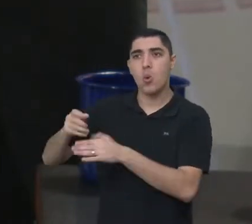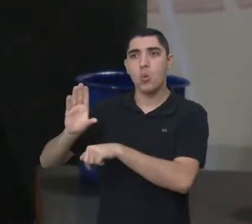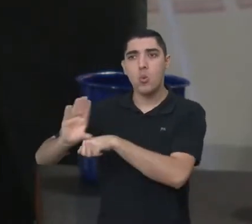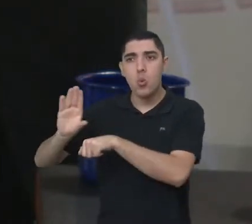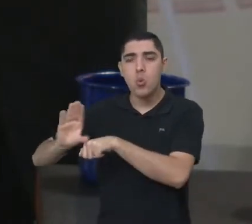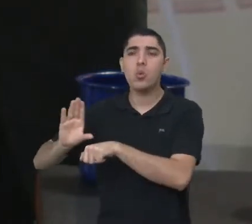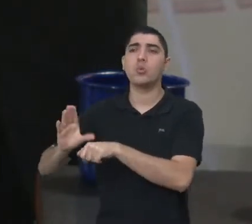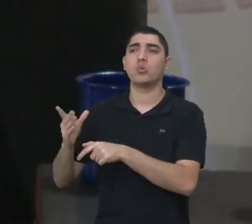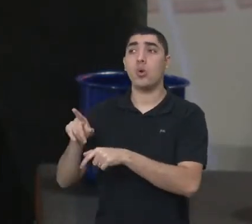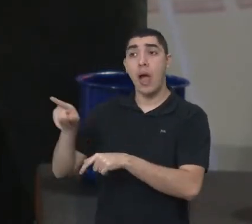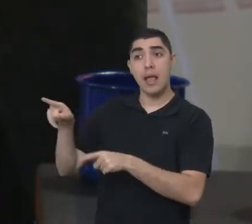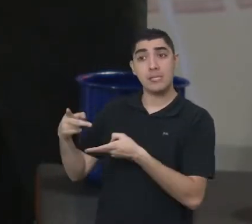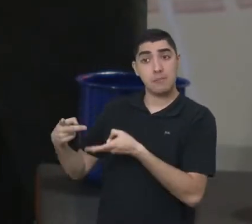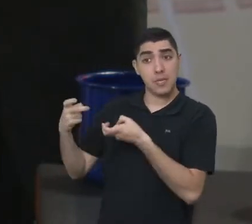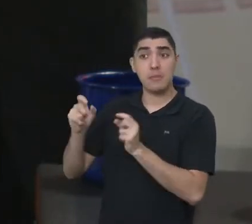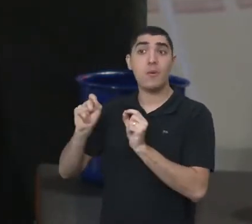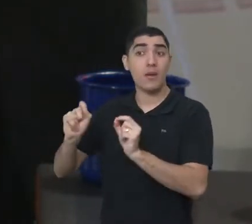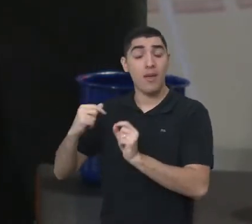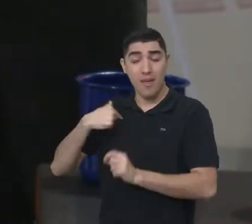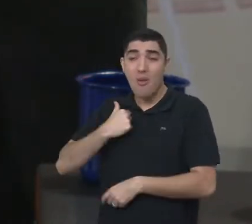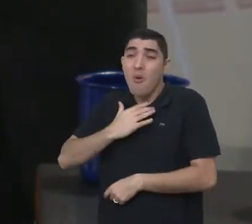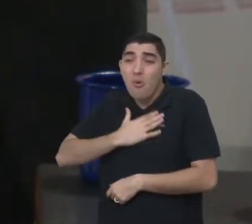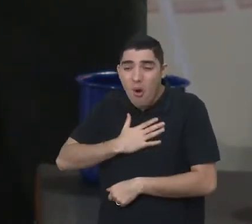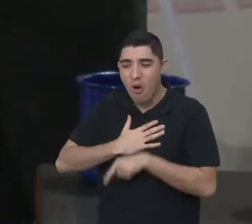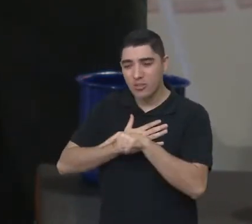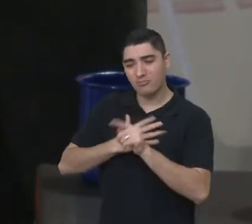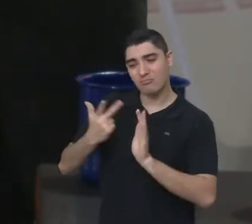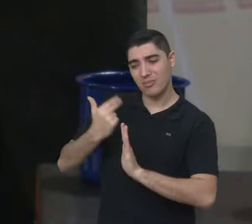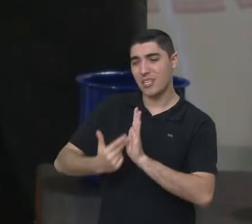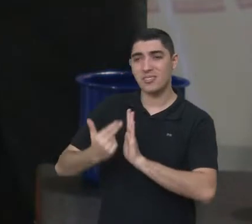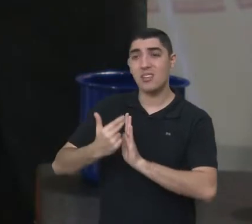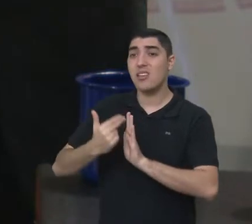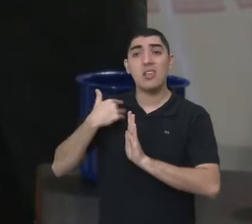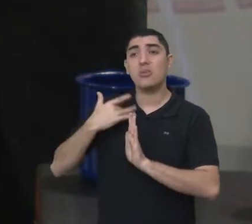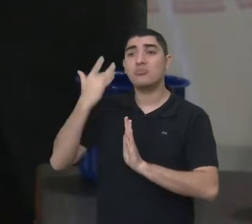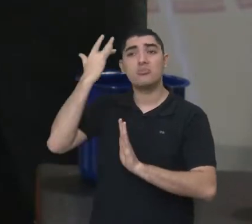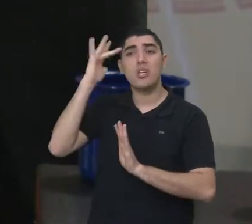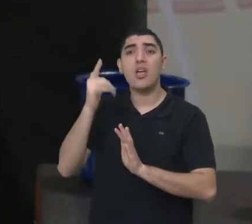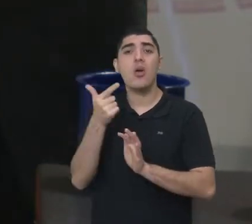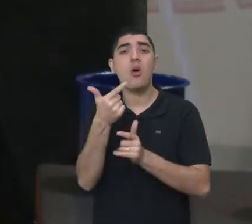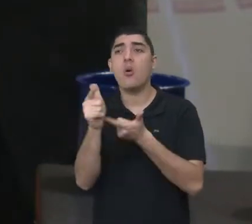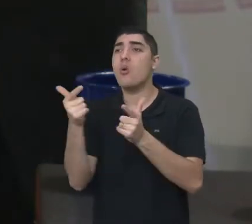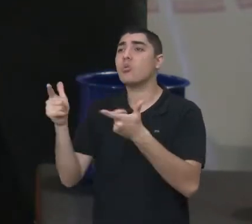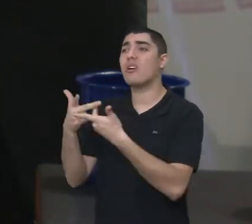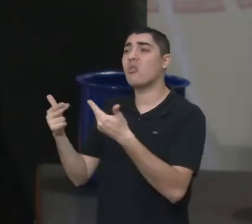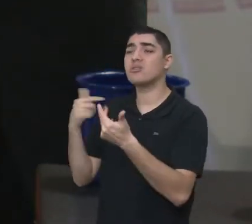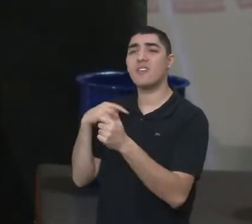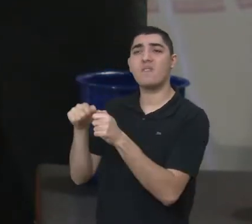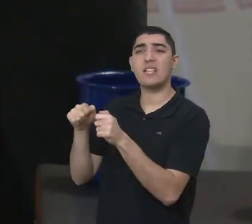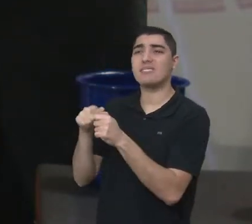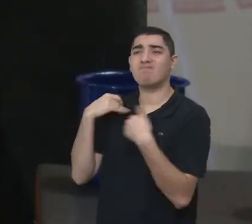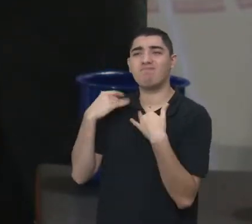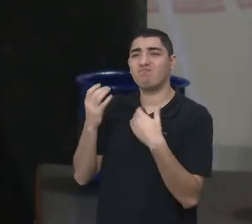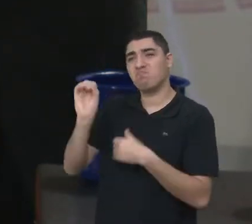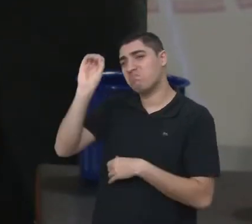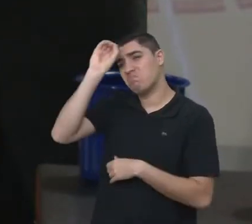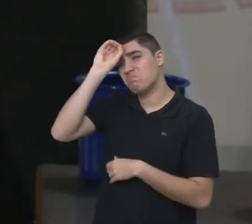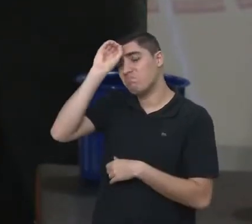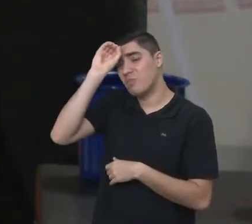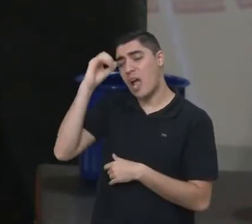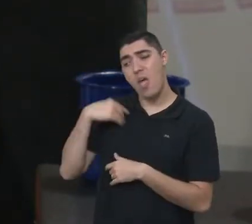pagando cursos, né? Então eles viram que era isso que eu gostava de fazer mesmo, não sabia fazer outra coisa.